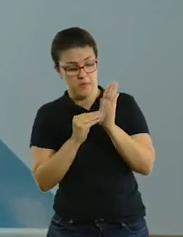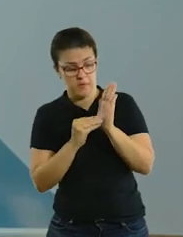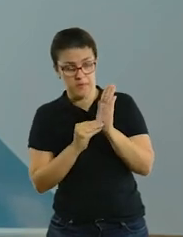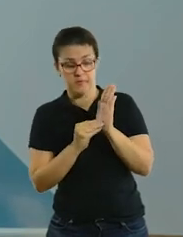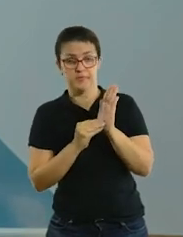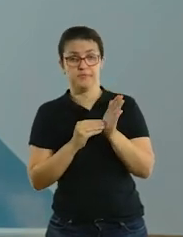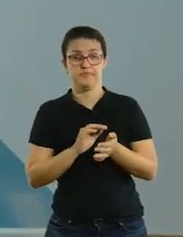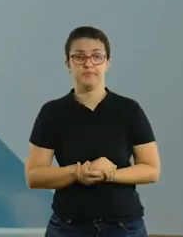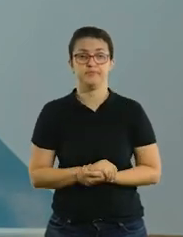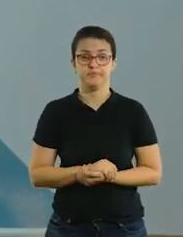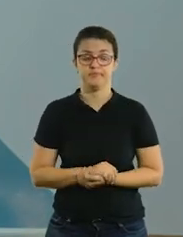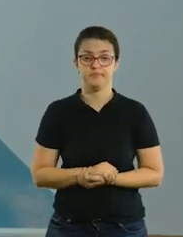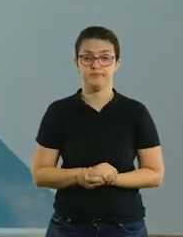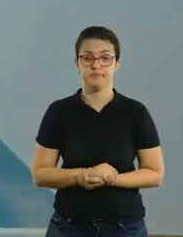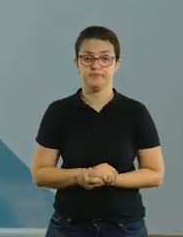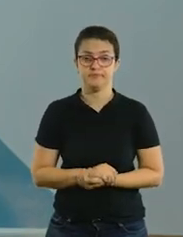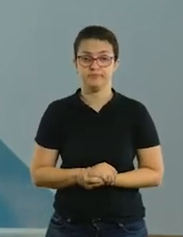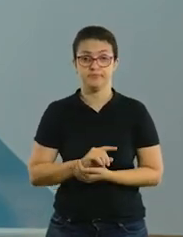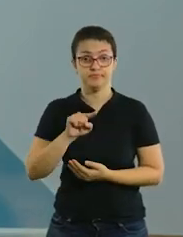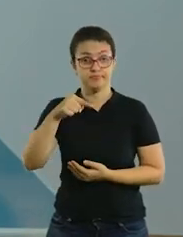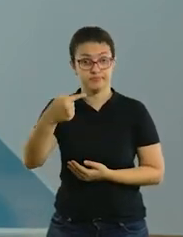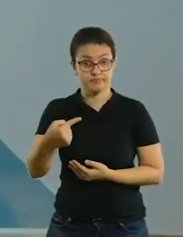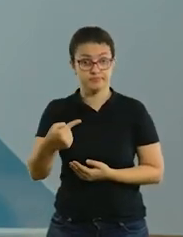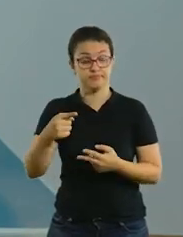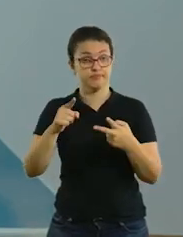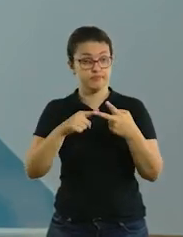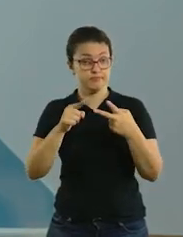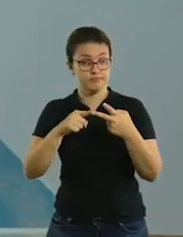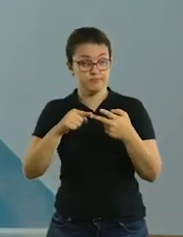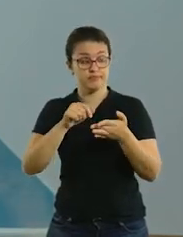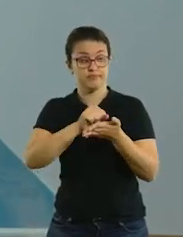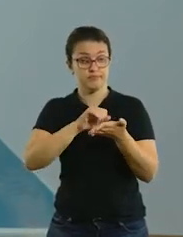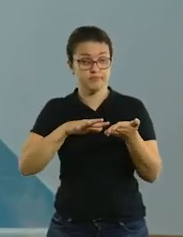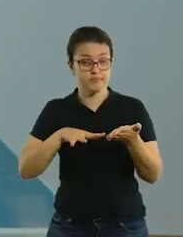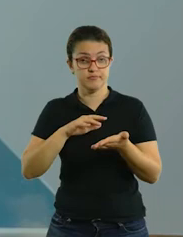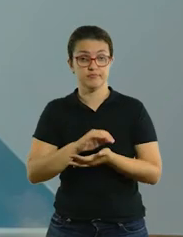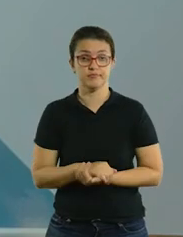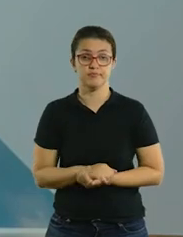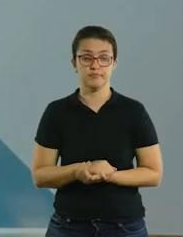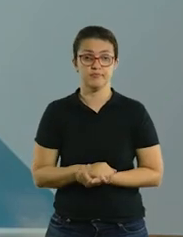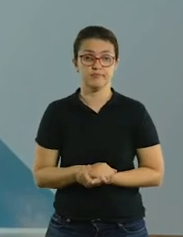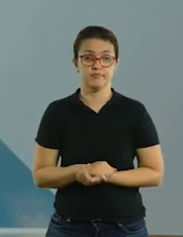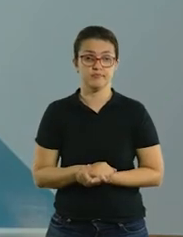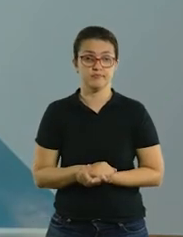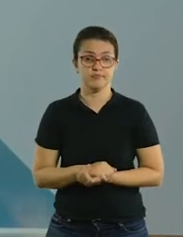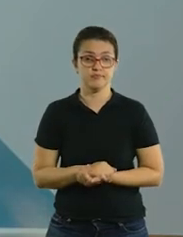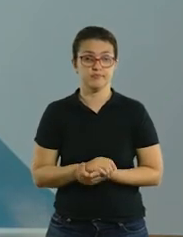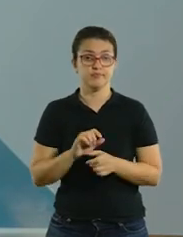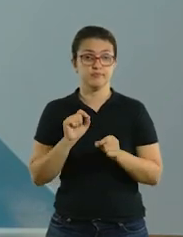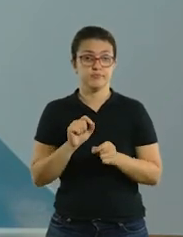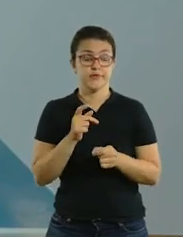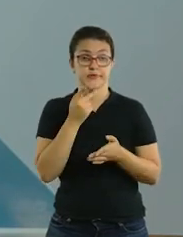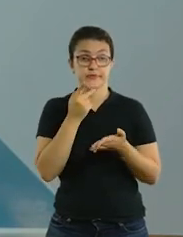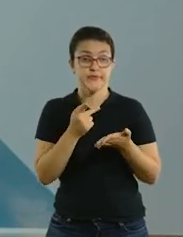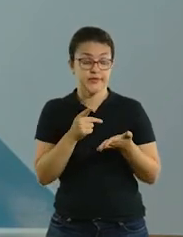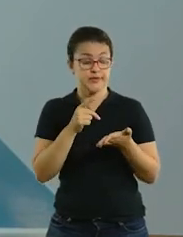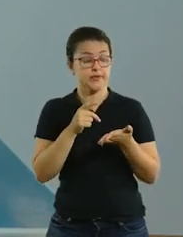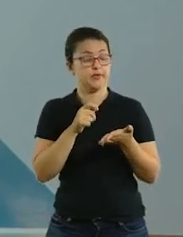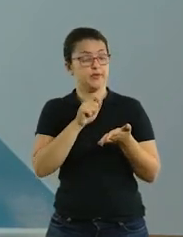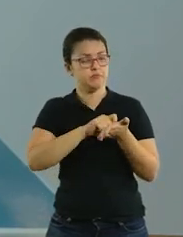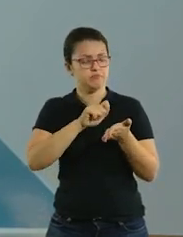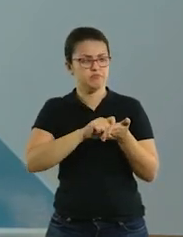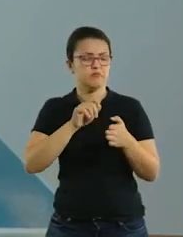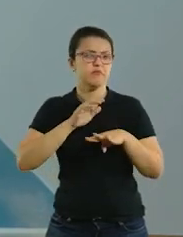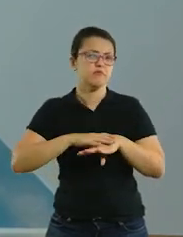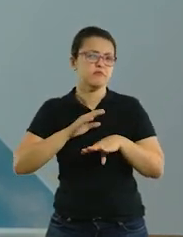no caderno, tudo bem? Na segunda atividade, nós vamos fazer um relato. Vocês irão relatar o que